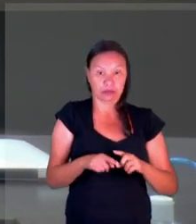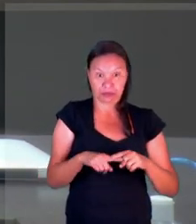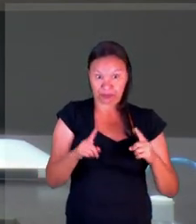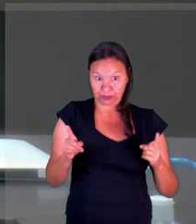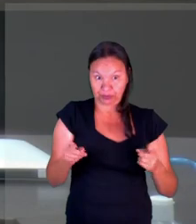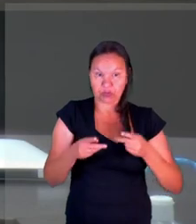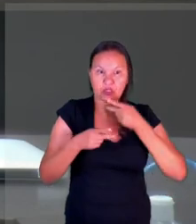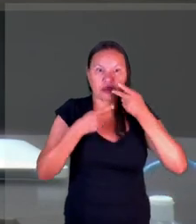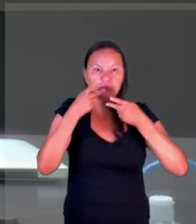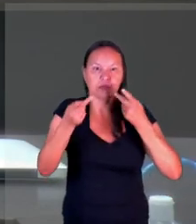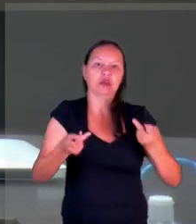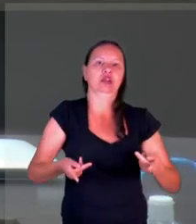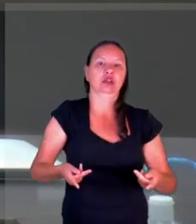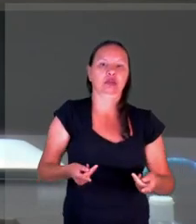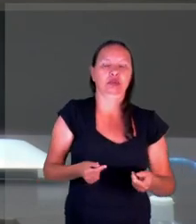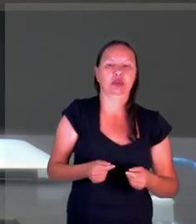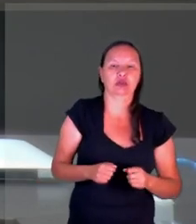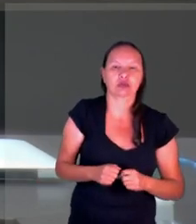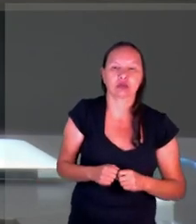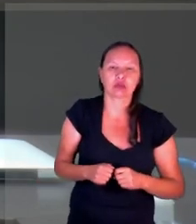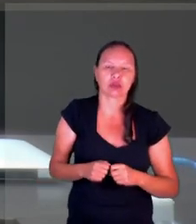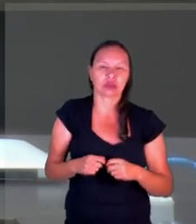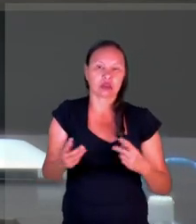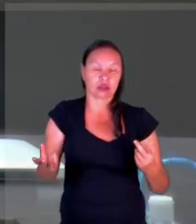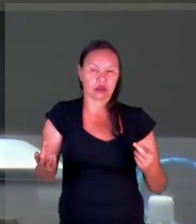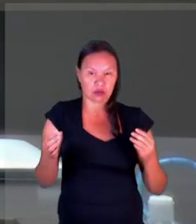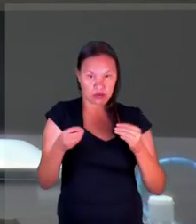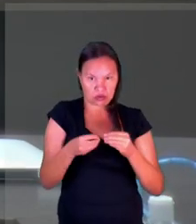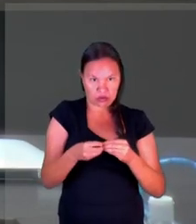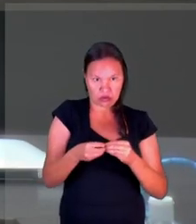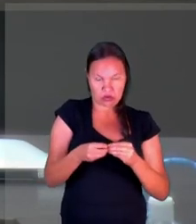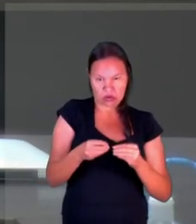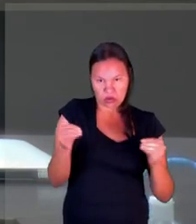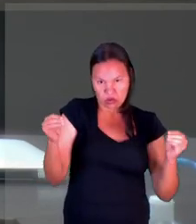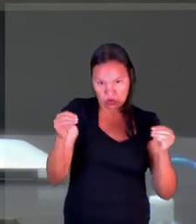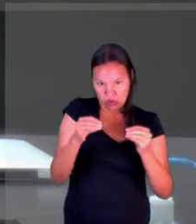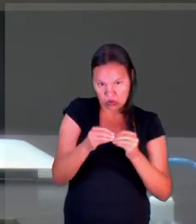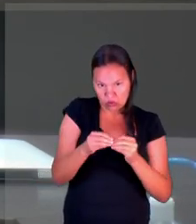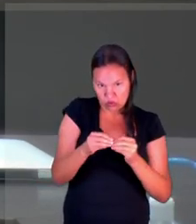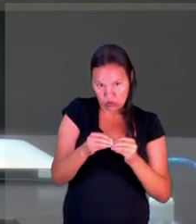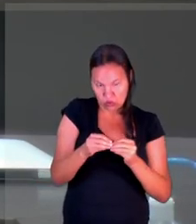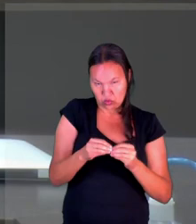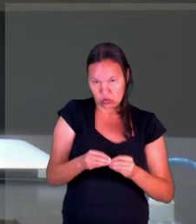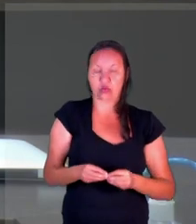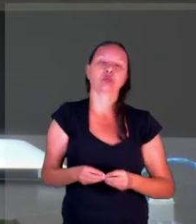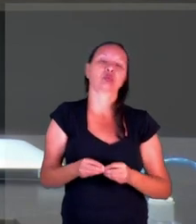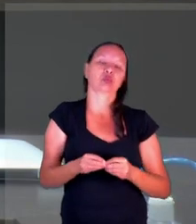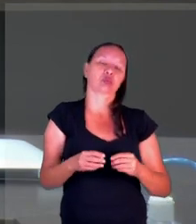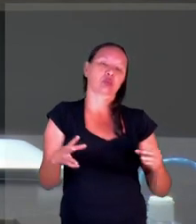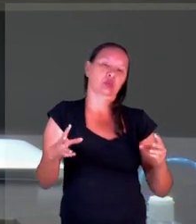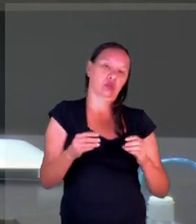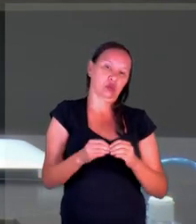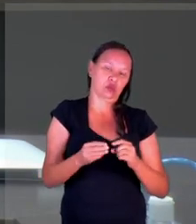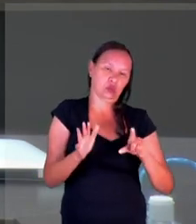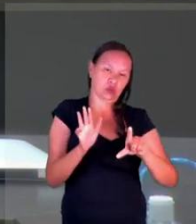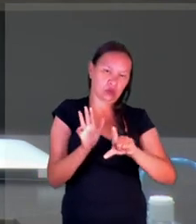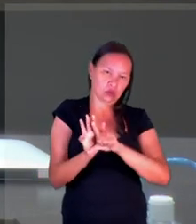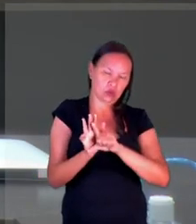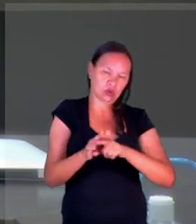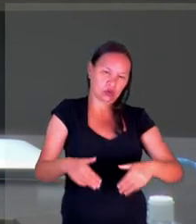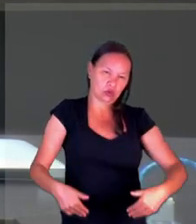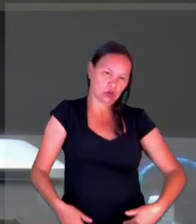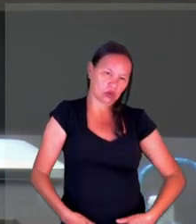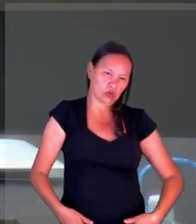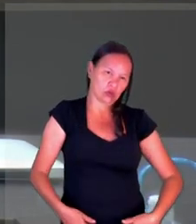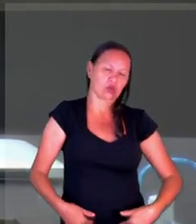a Alimentação adequada né a adequação dos alimentos ela integra o conteúdo do direito direito humano alimentação que